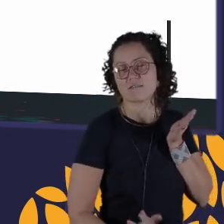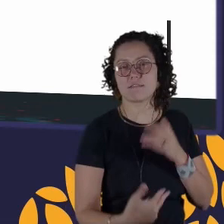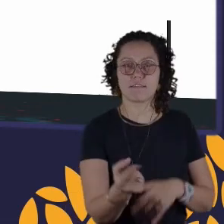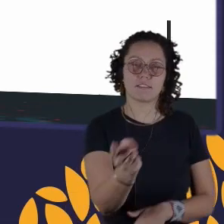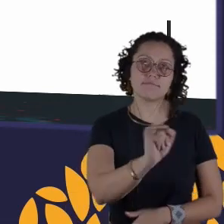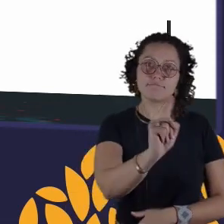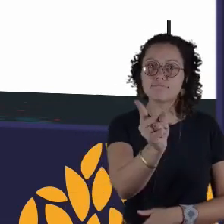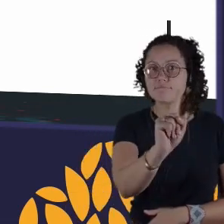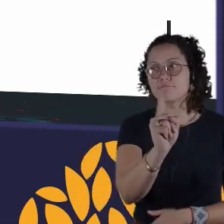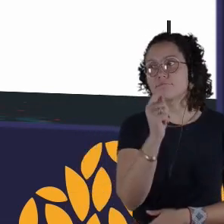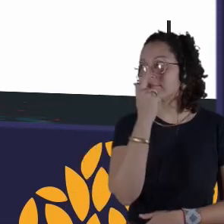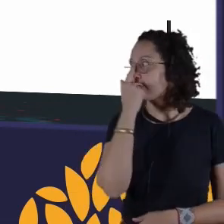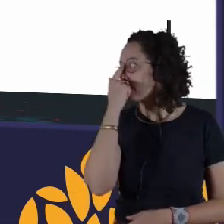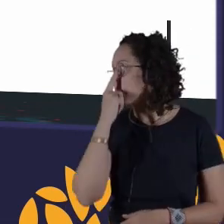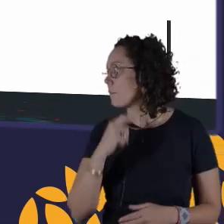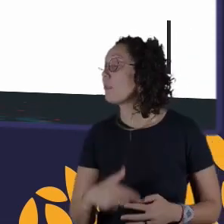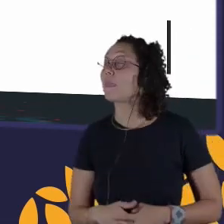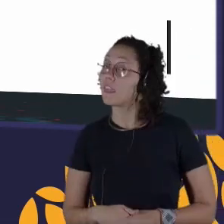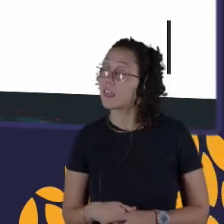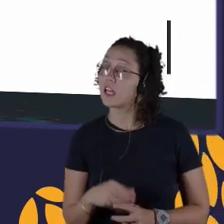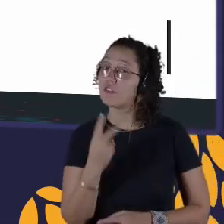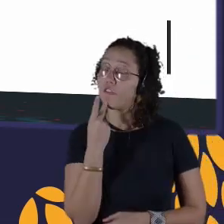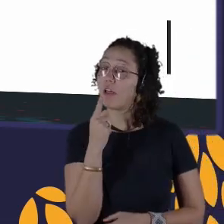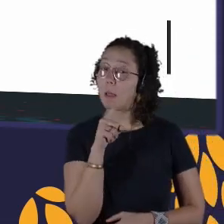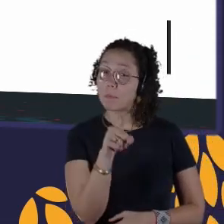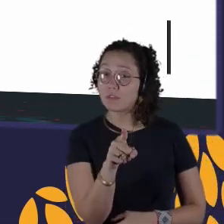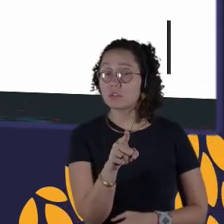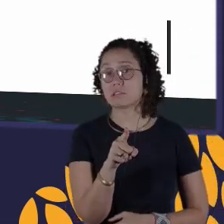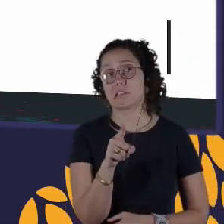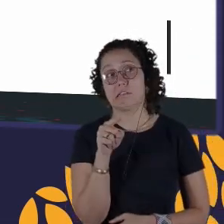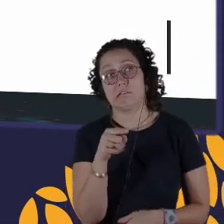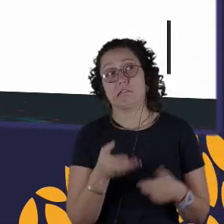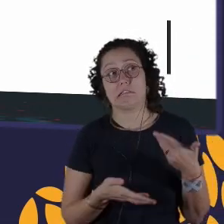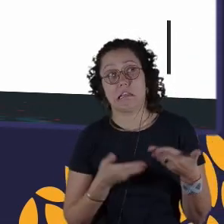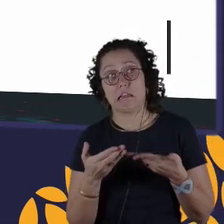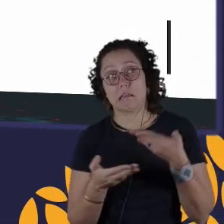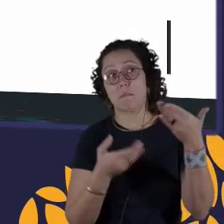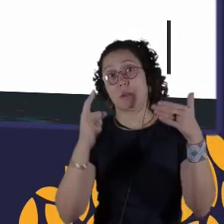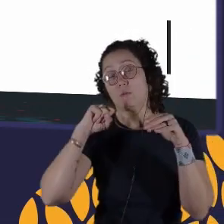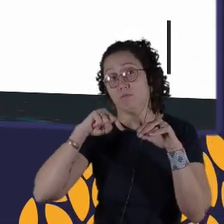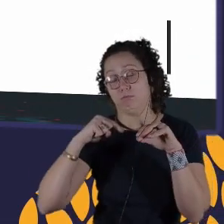Eu trato de compartilhar com vocês a complexidade dessa história.